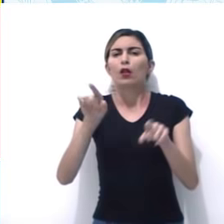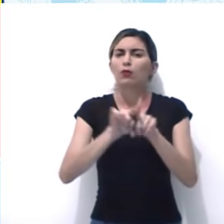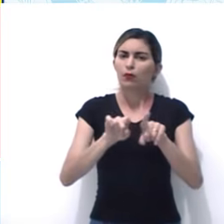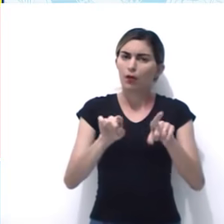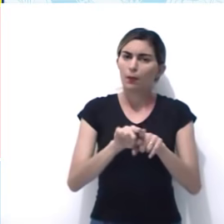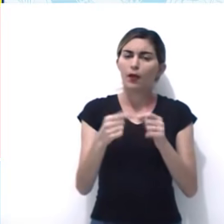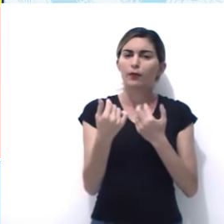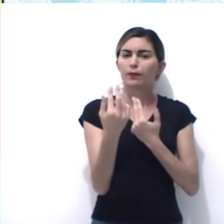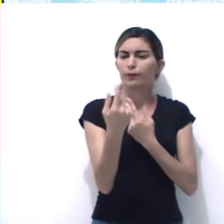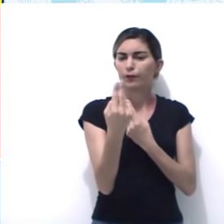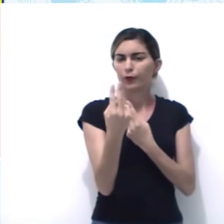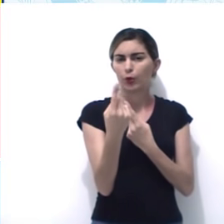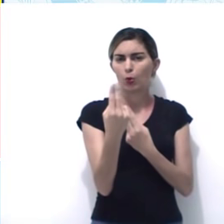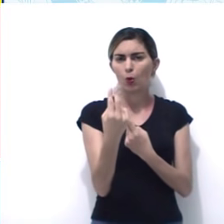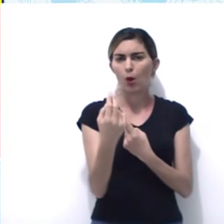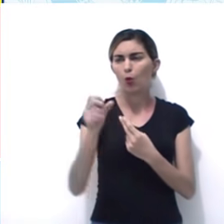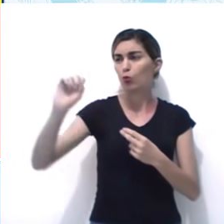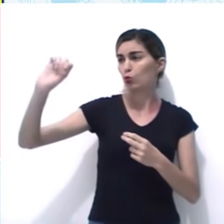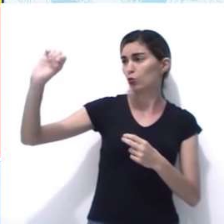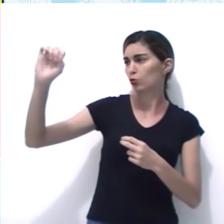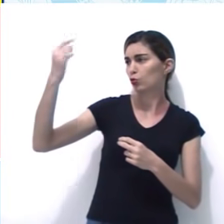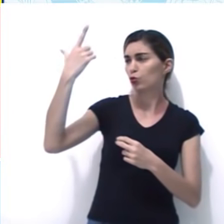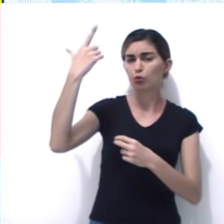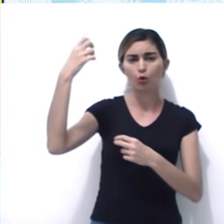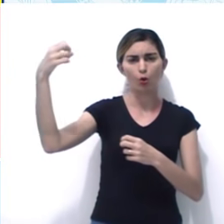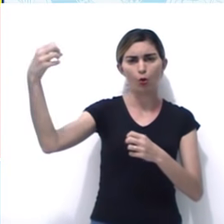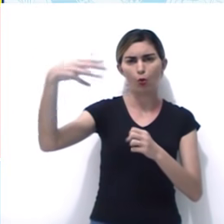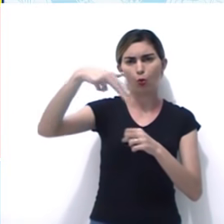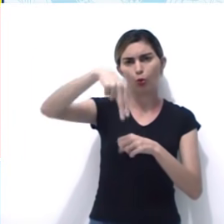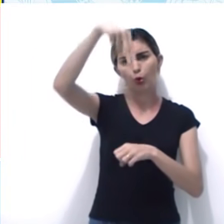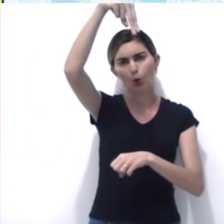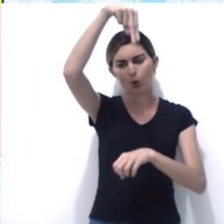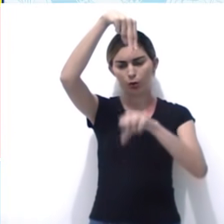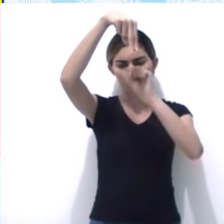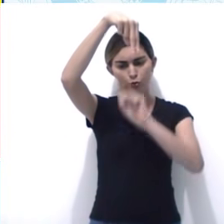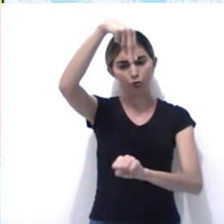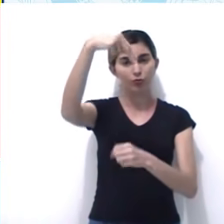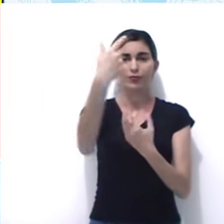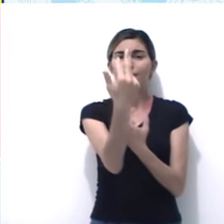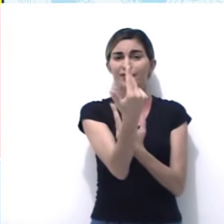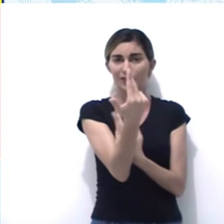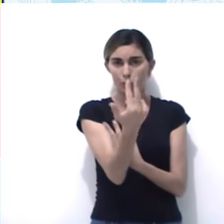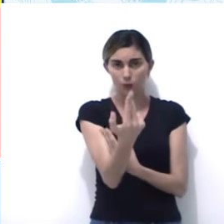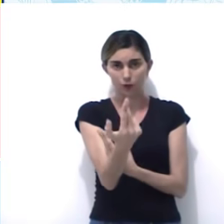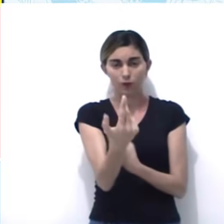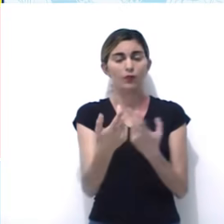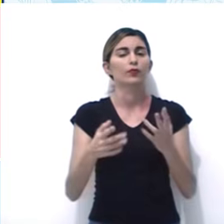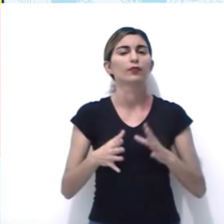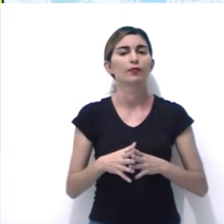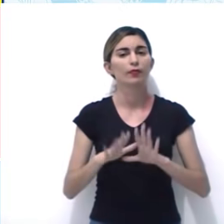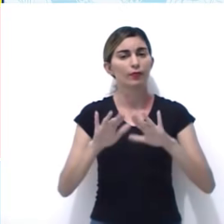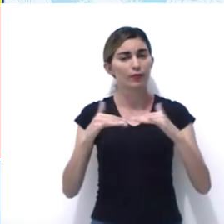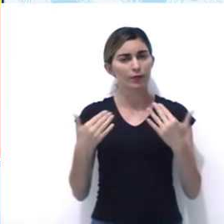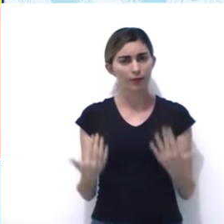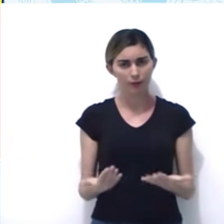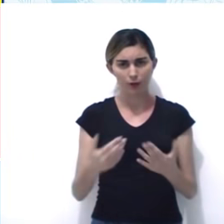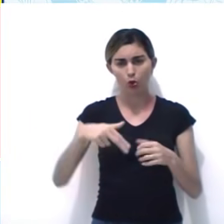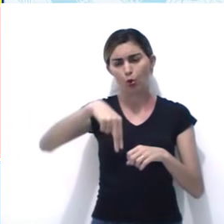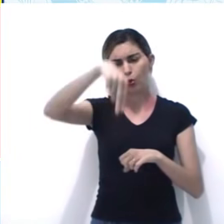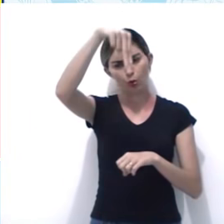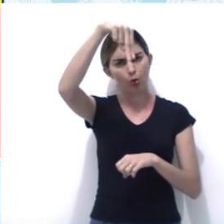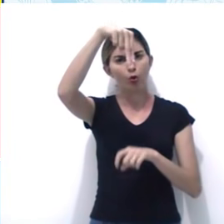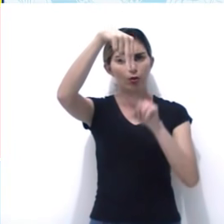iguais a iluminação do sol no hemisfério norte no hemisfério sul vai ser igual no entanto não é hemisfério norte